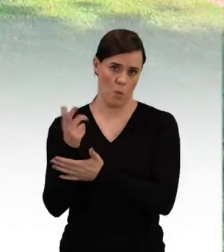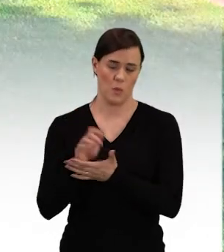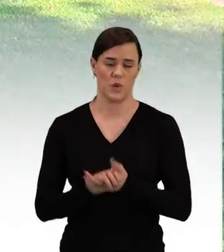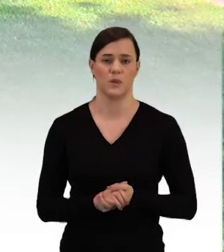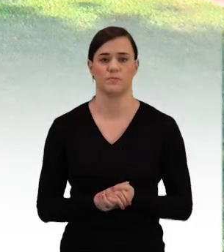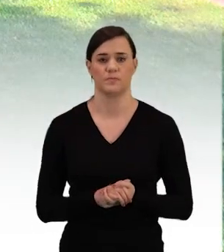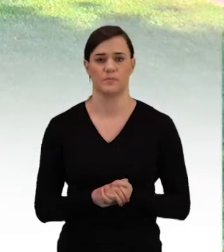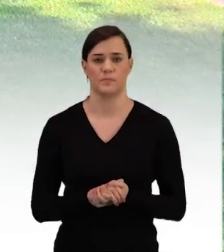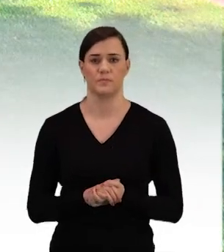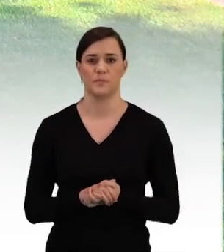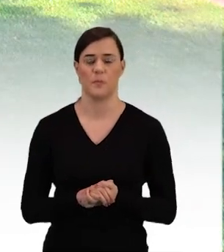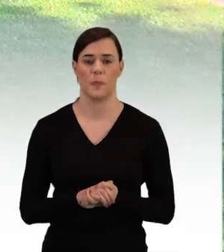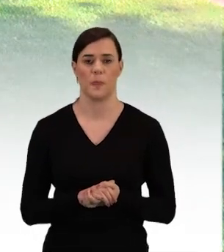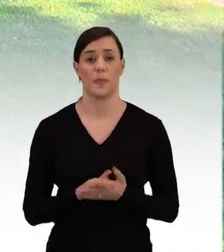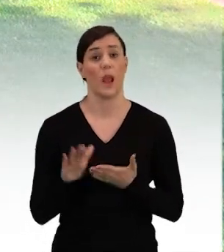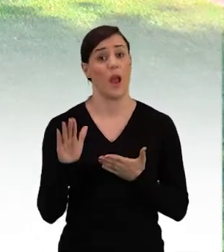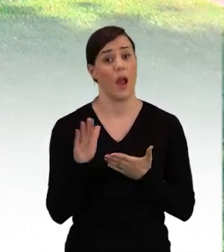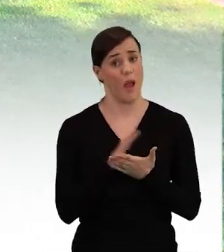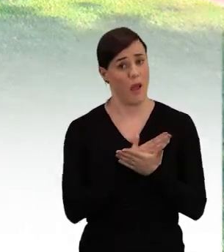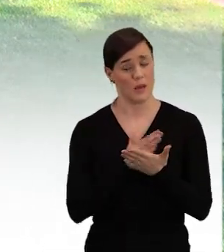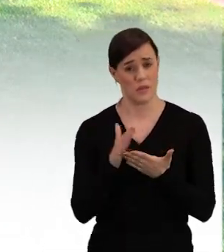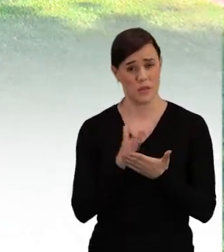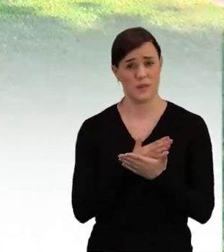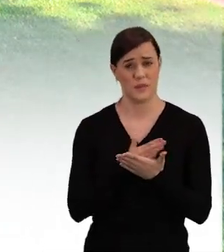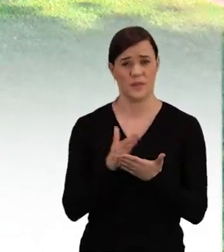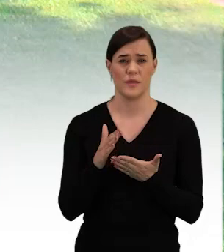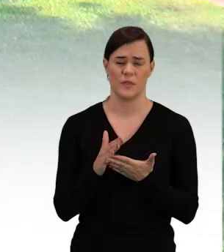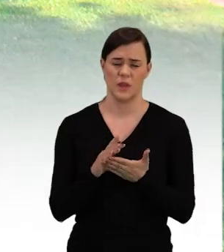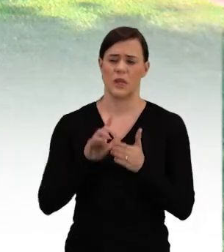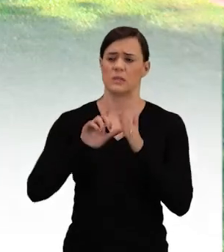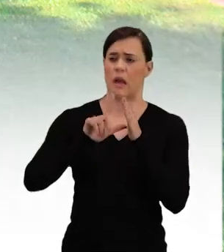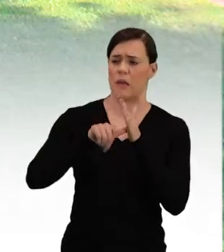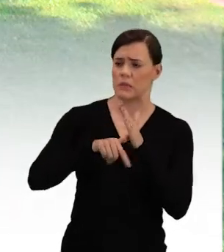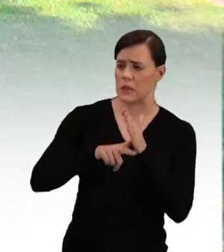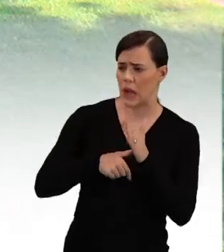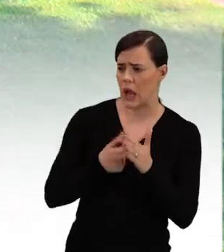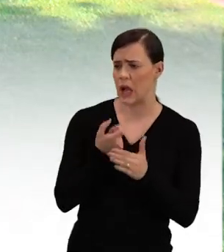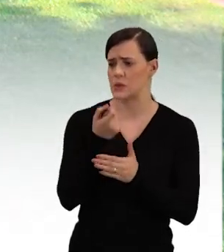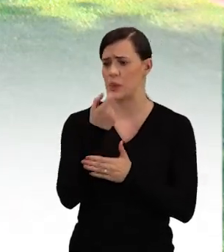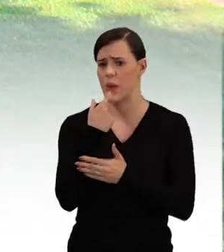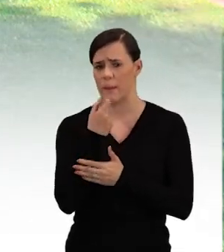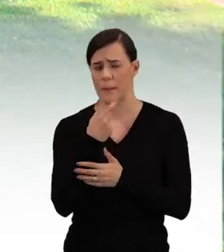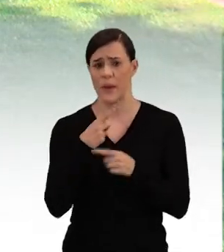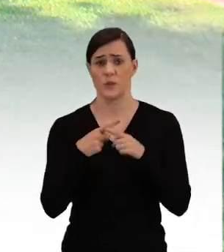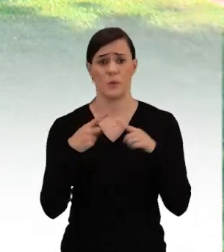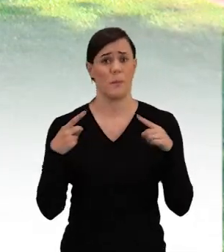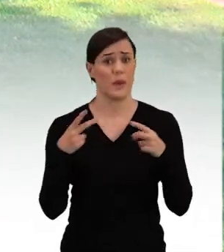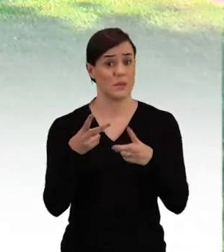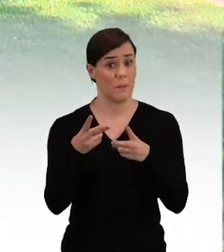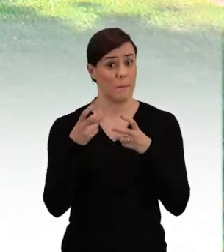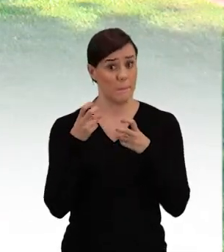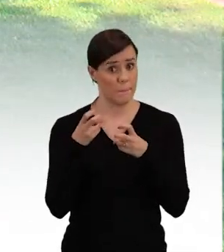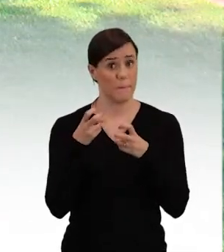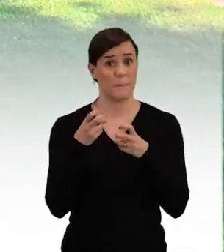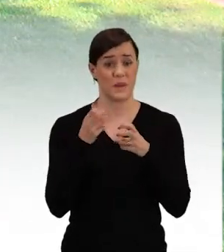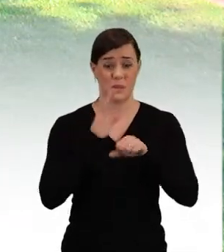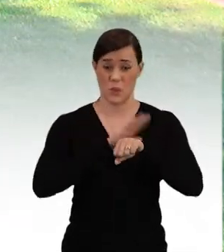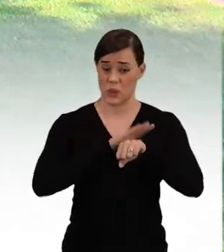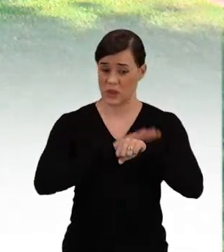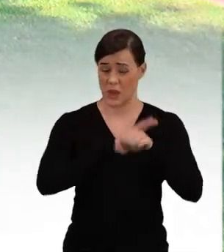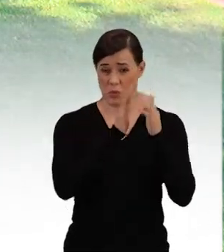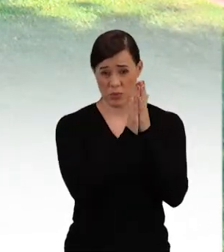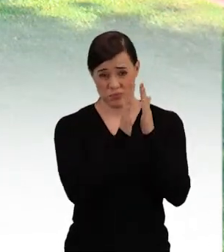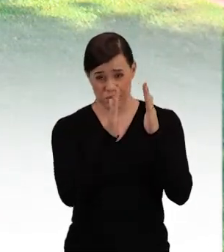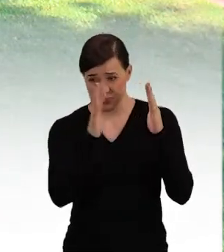até ser que em algum caso específico tenha havido algum atraso, mas o que nós constatamos ao longo de bastante